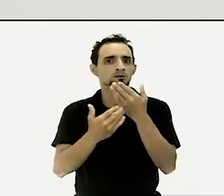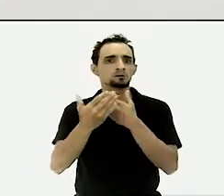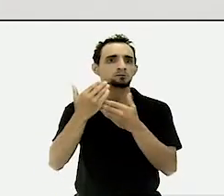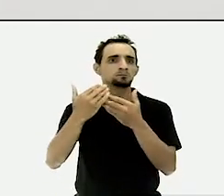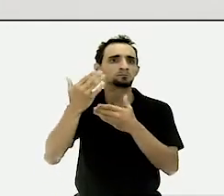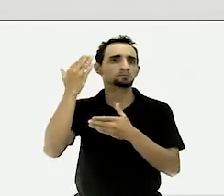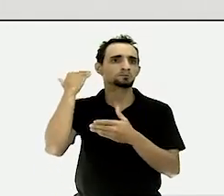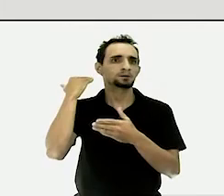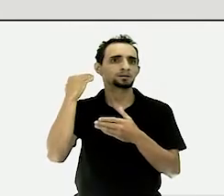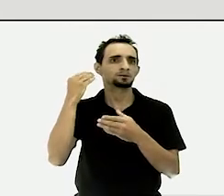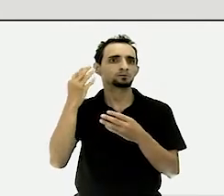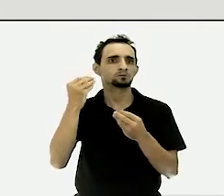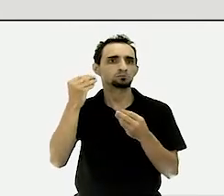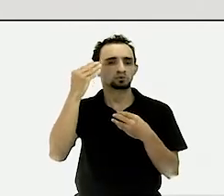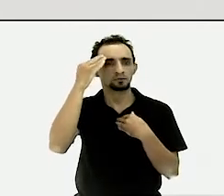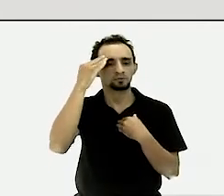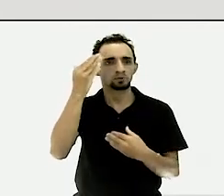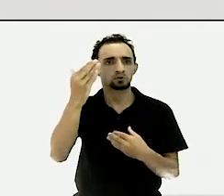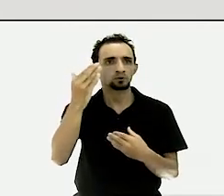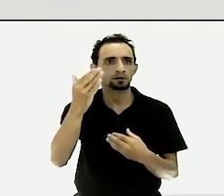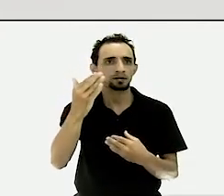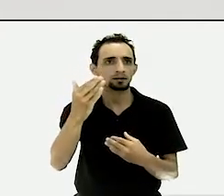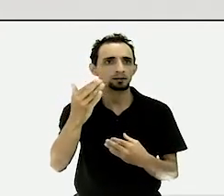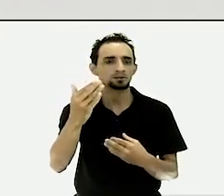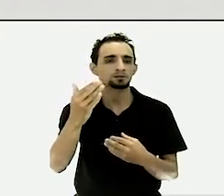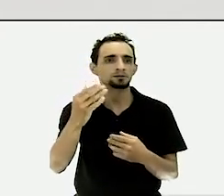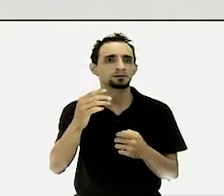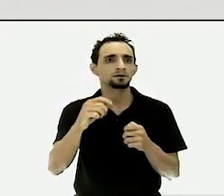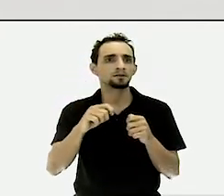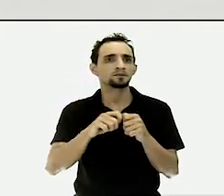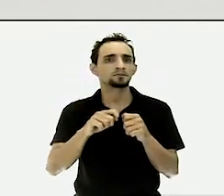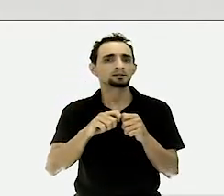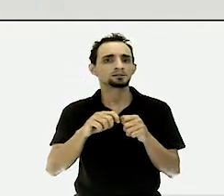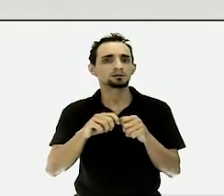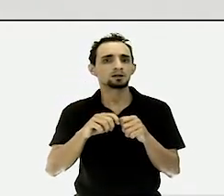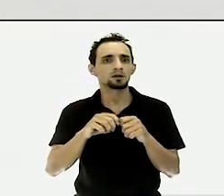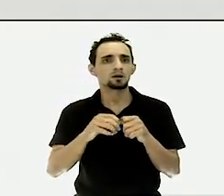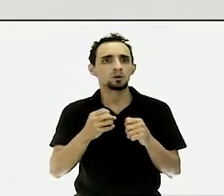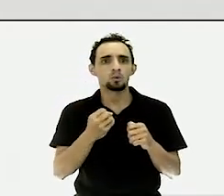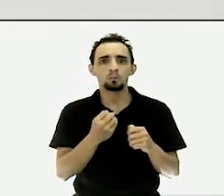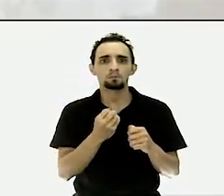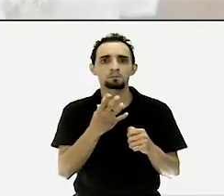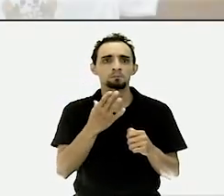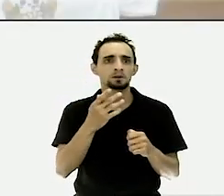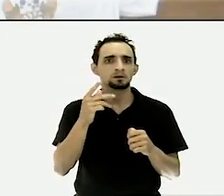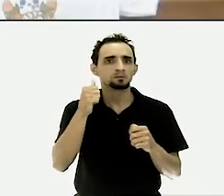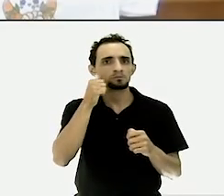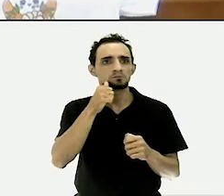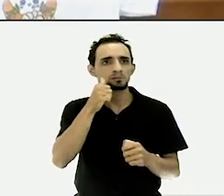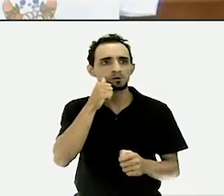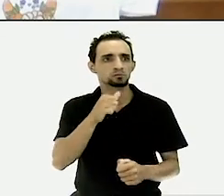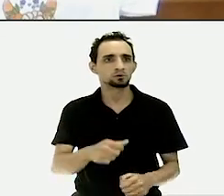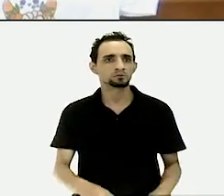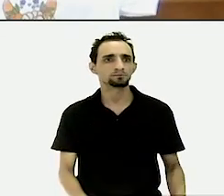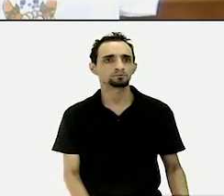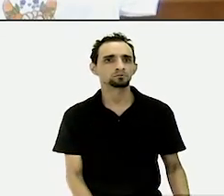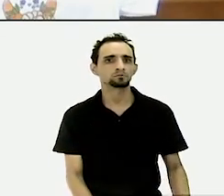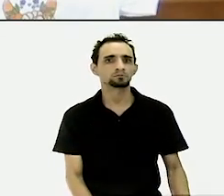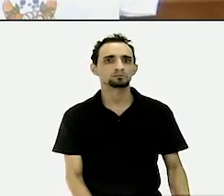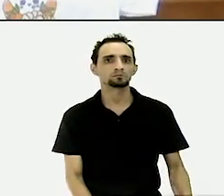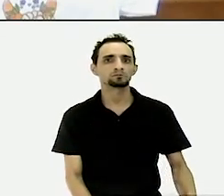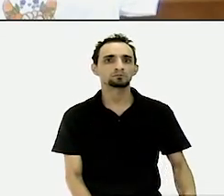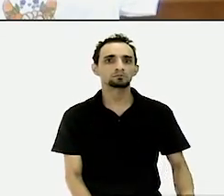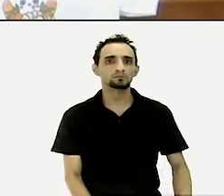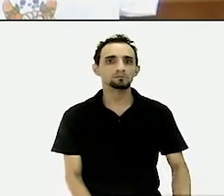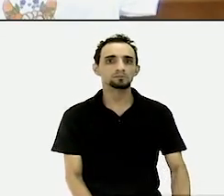da mulher. Muito, muito bom. Tá? Vamos eu quero conversar até depois com, conversar com conversar você, com mostrar o currículo nosso, dela. Né? Uhum. Conversar com o jurídico para ver como que pode ser feito, se é um